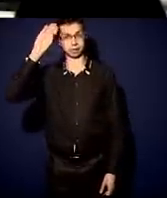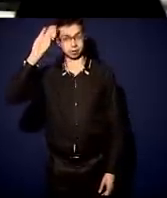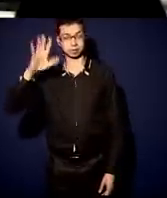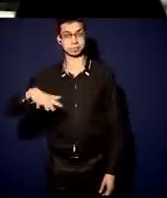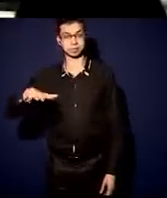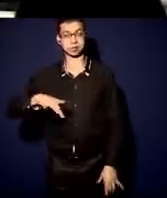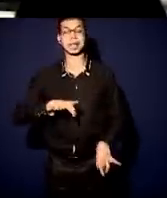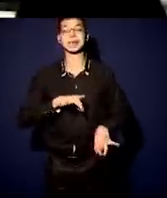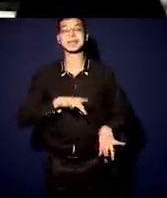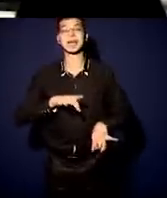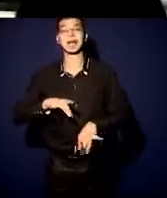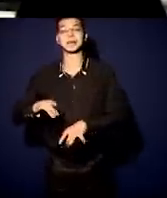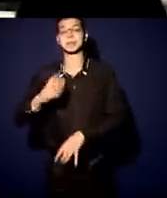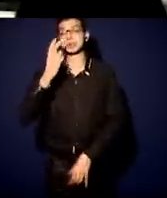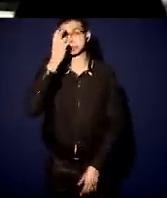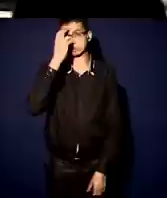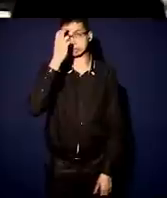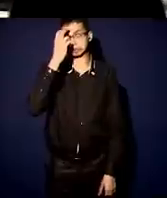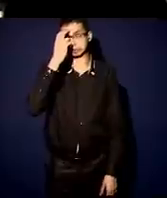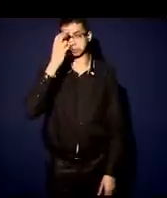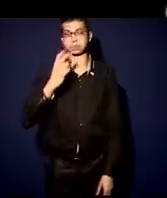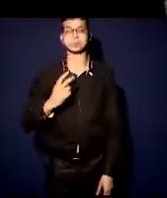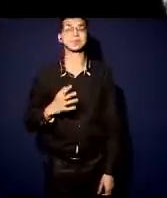técnico talvez